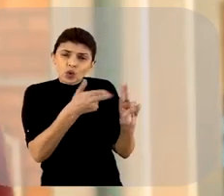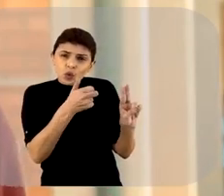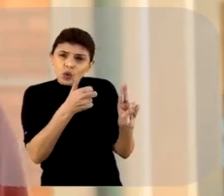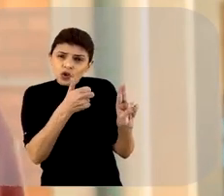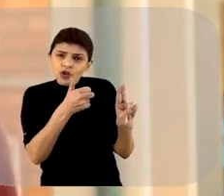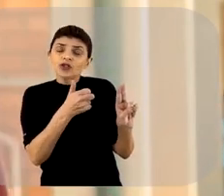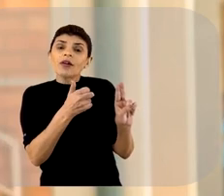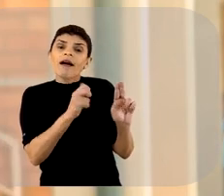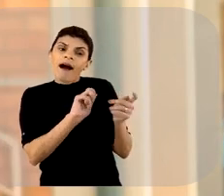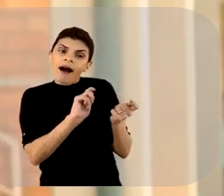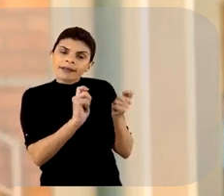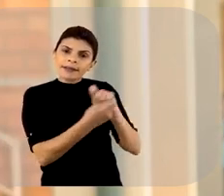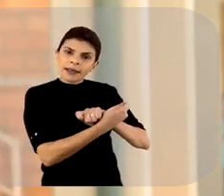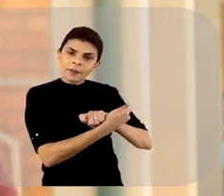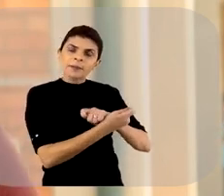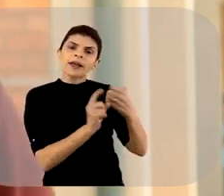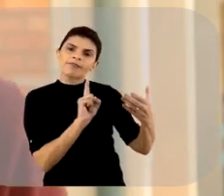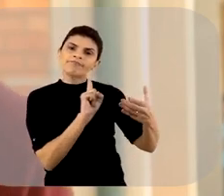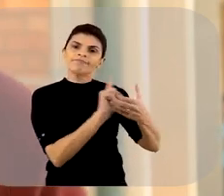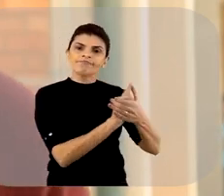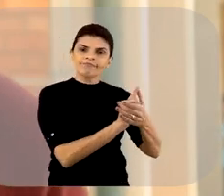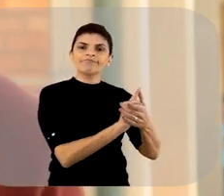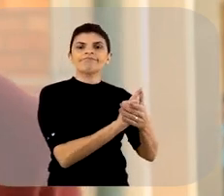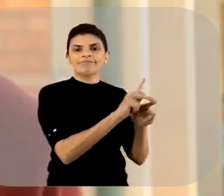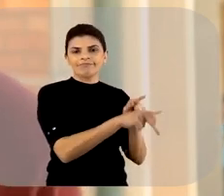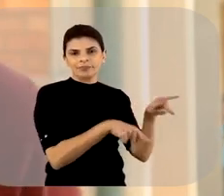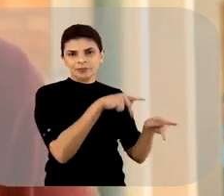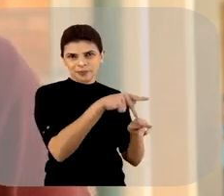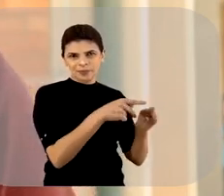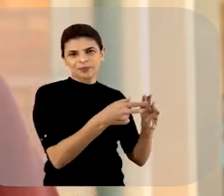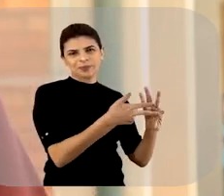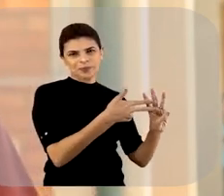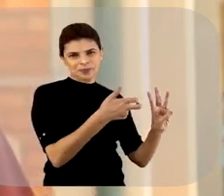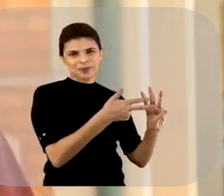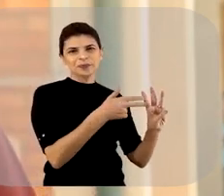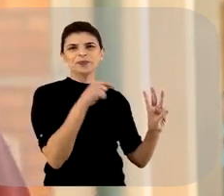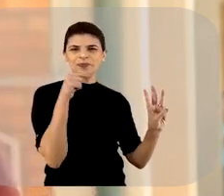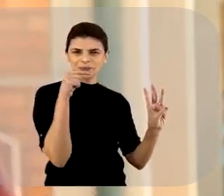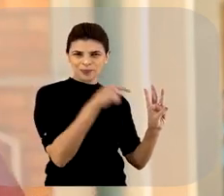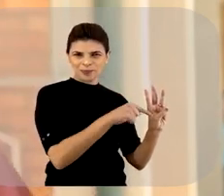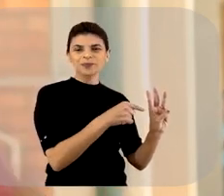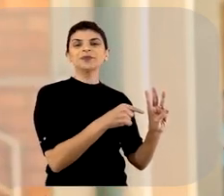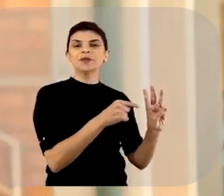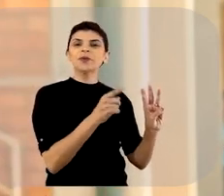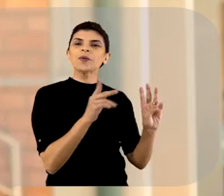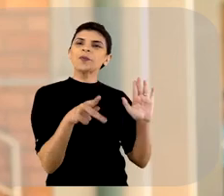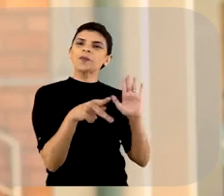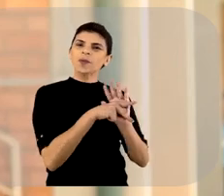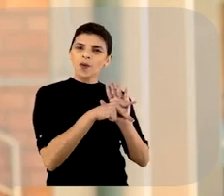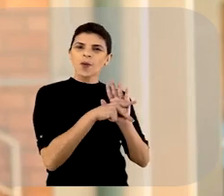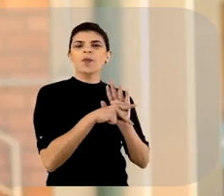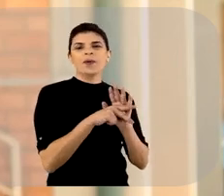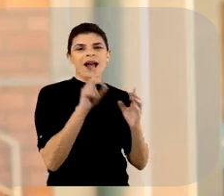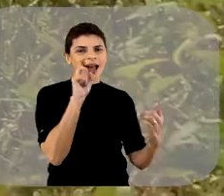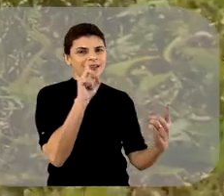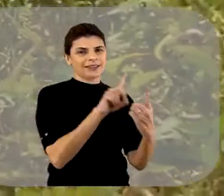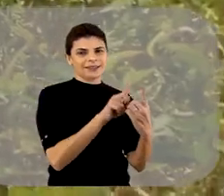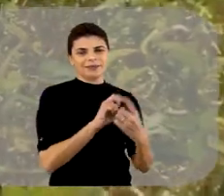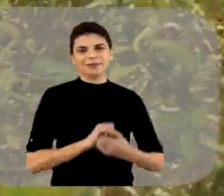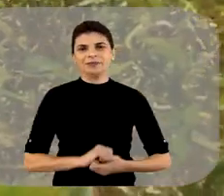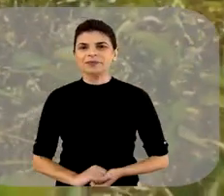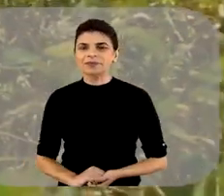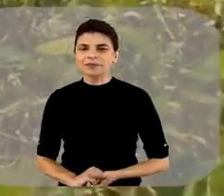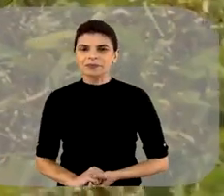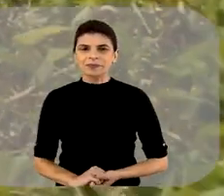acolher e para essa demanda de maior complexidade vinda do subsistema de atenção primária.